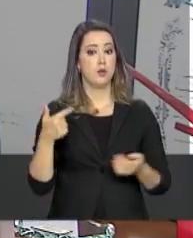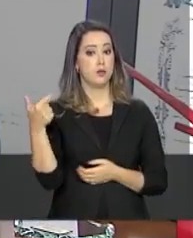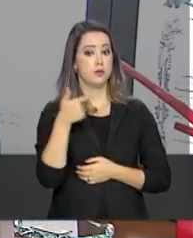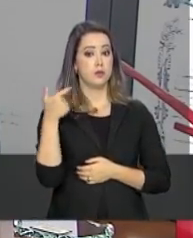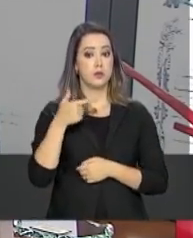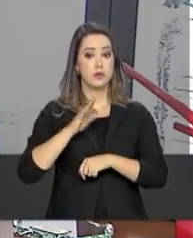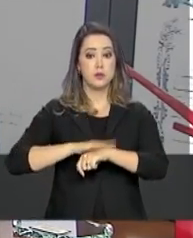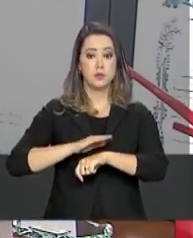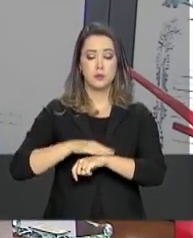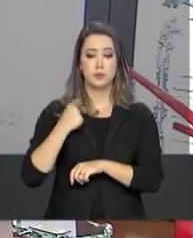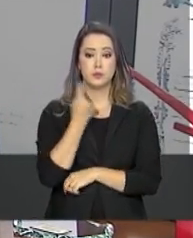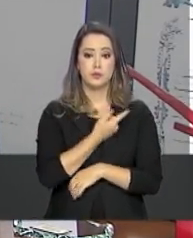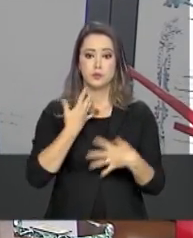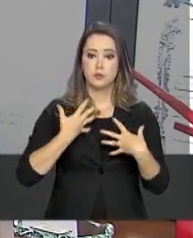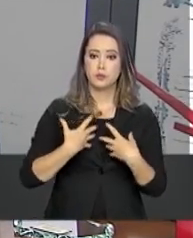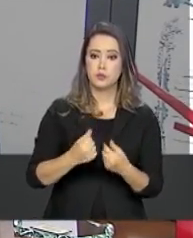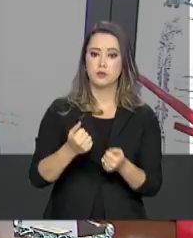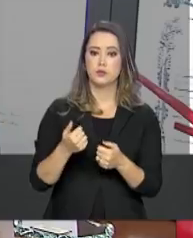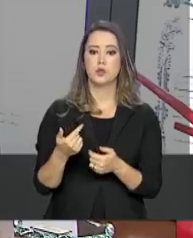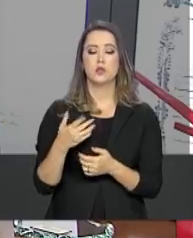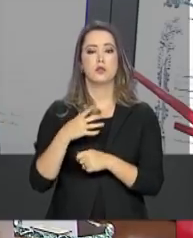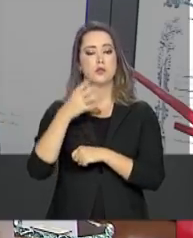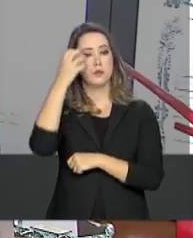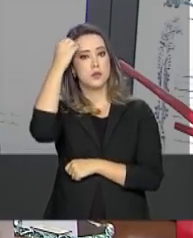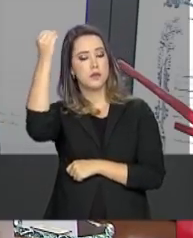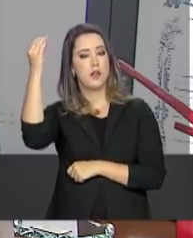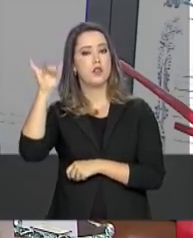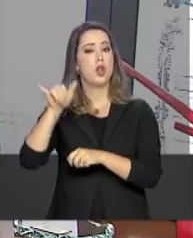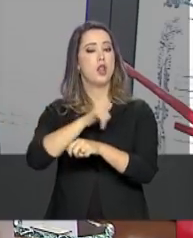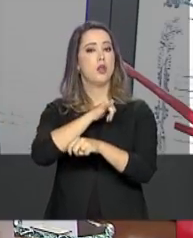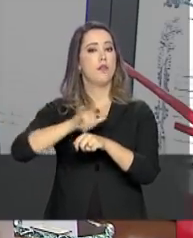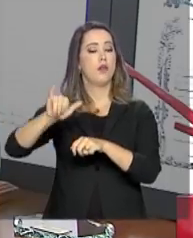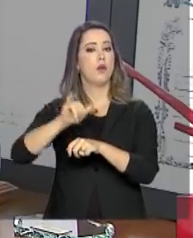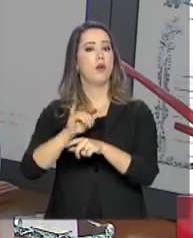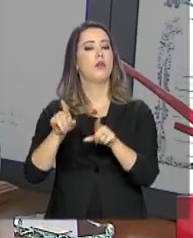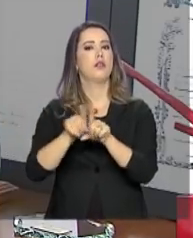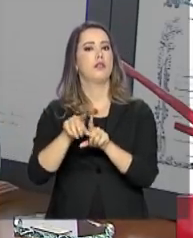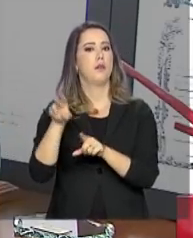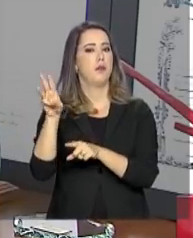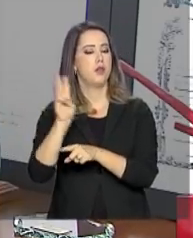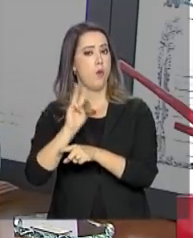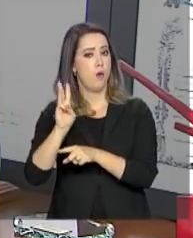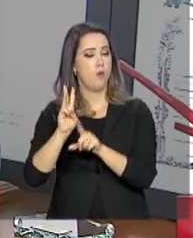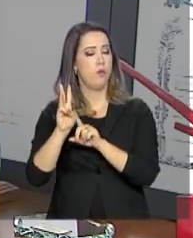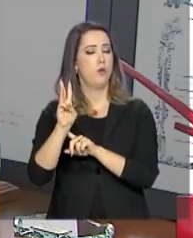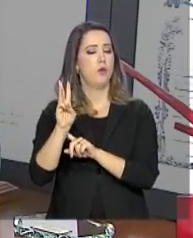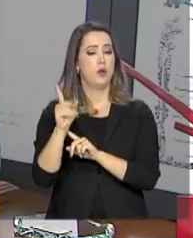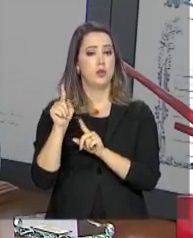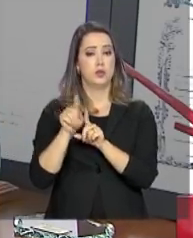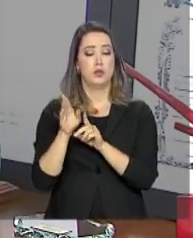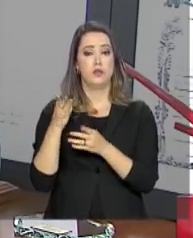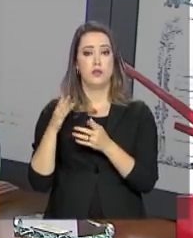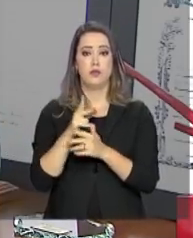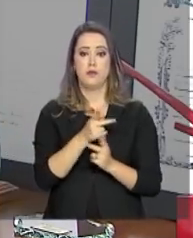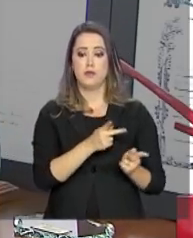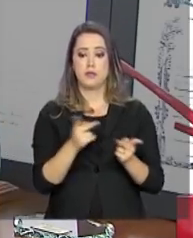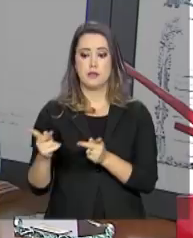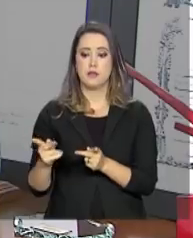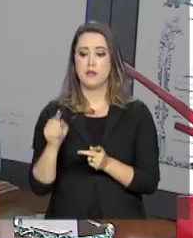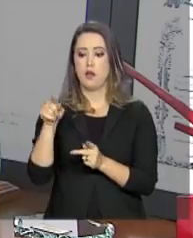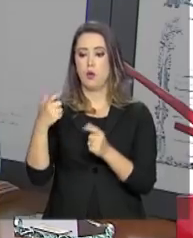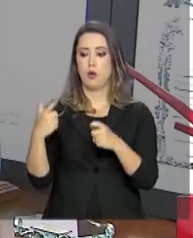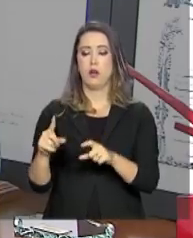vamos é a nova york e washington vamos visitar um abrigo em nova york onde tem uma criança